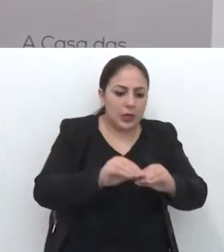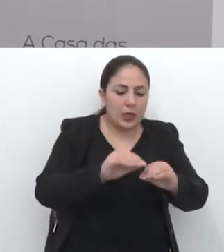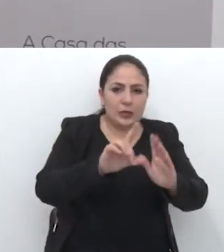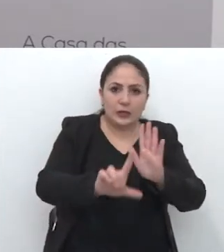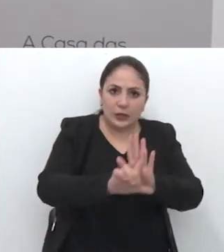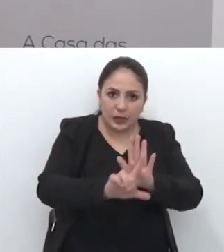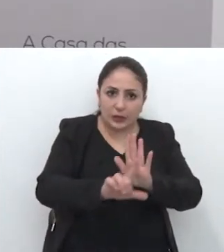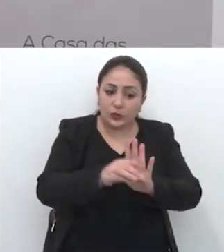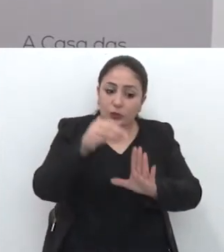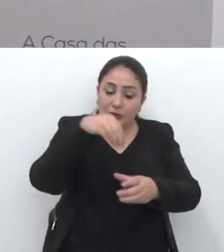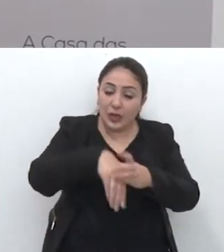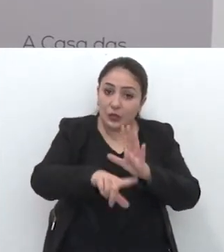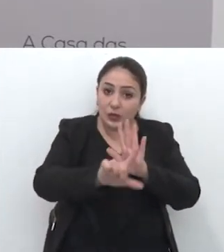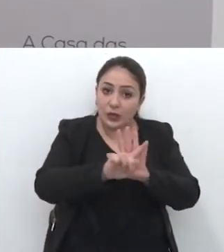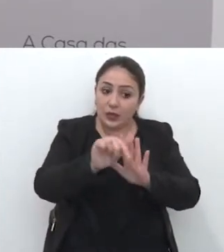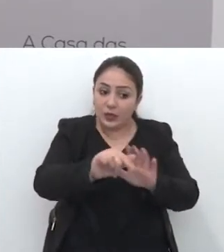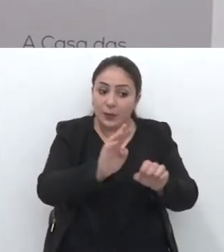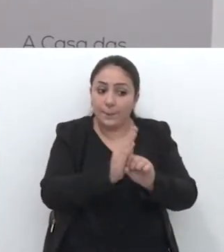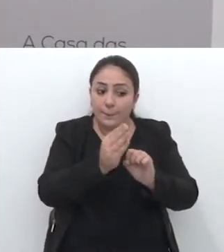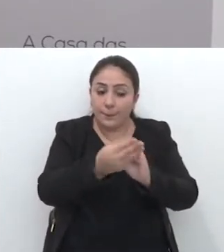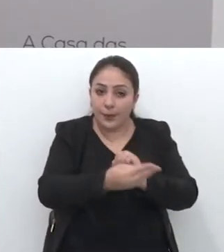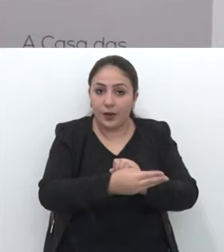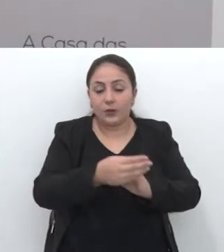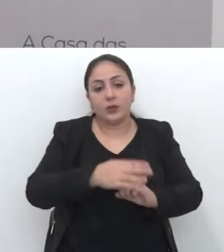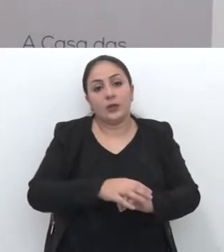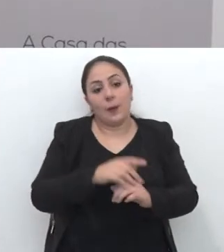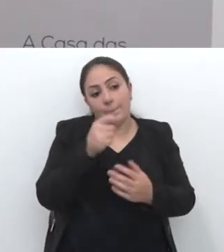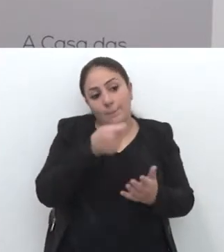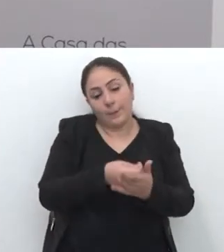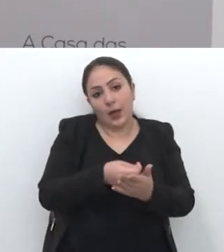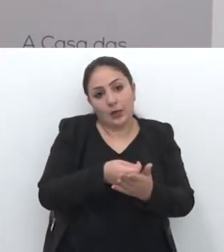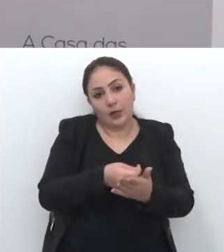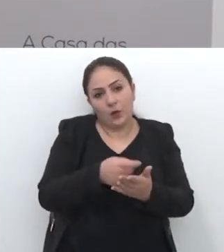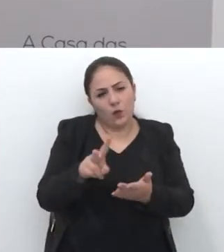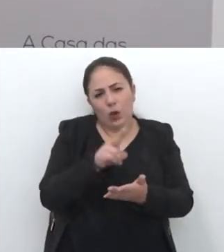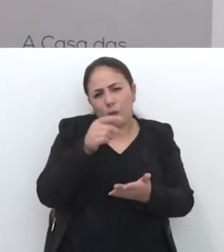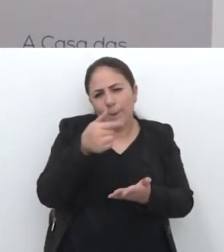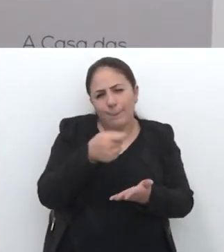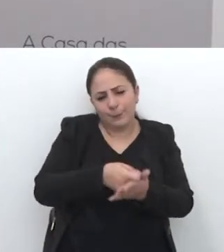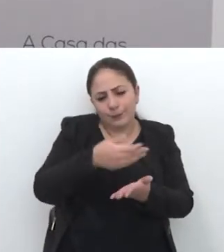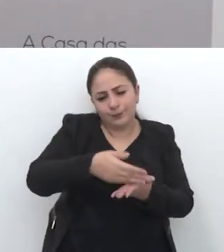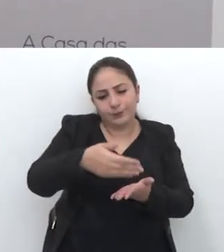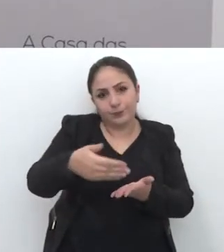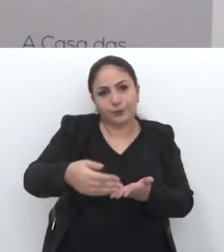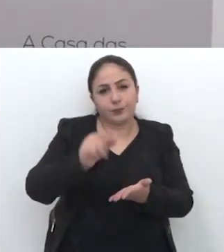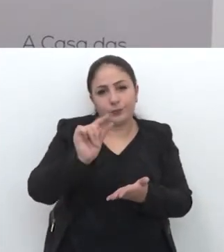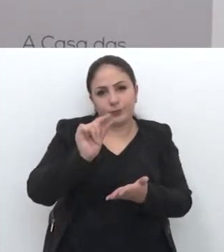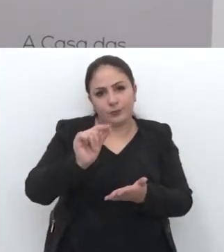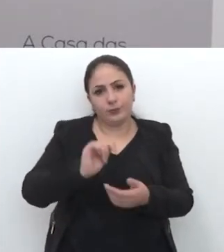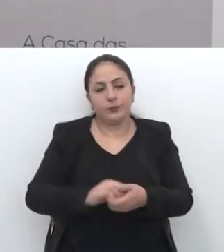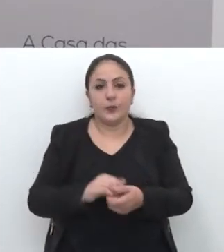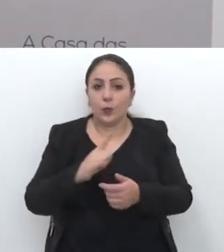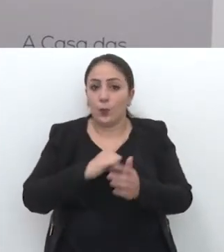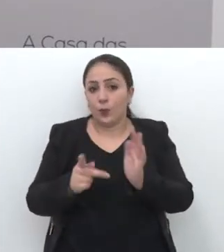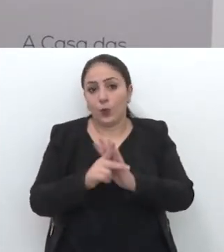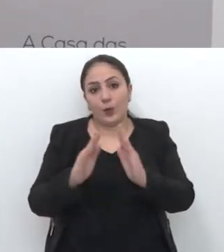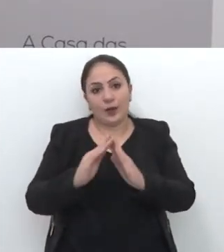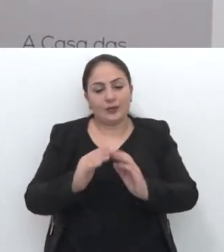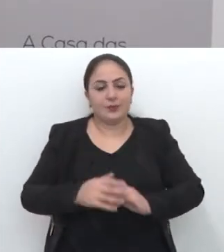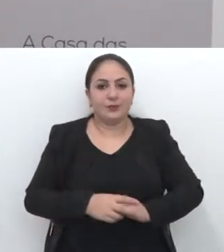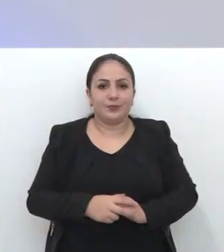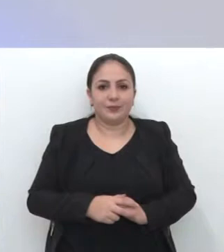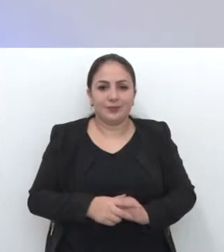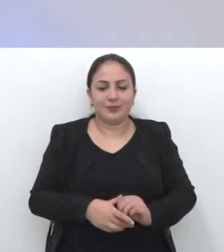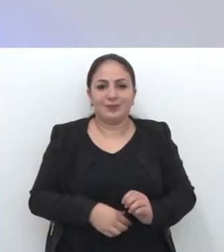forma legal nesses loteamentos, onde eles vão pagar uma prestação mínima, mas vão ter o seu